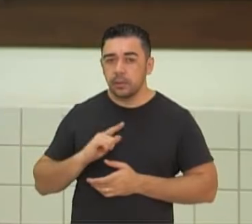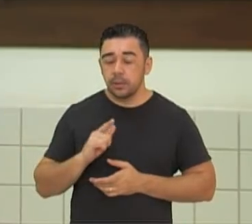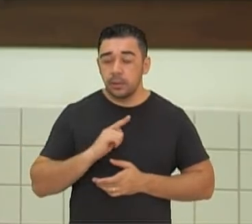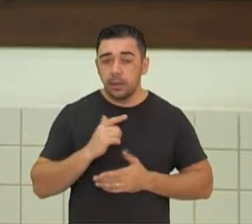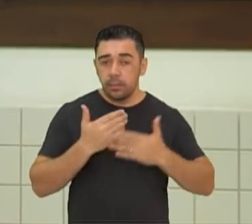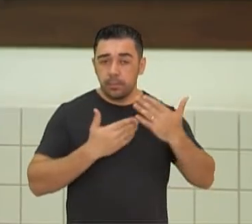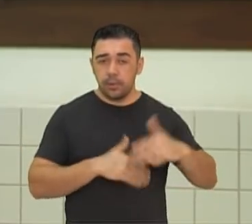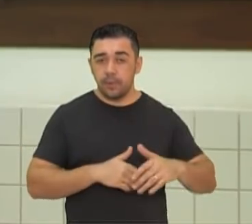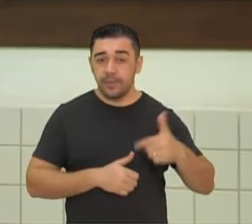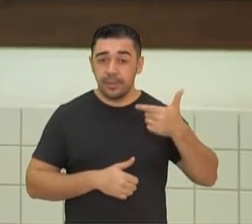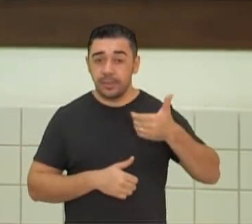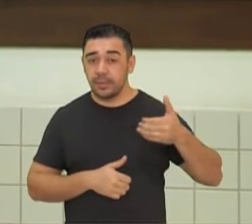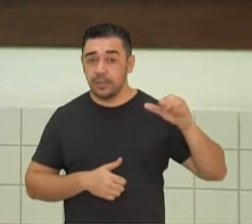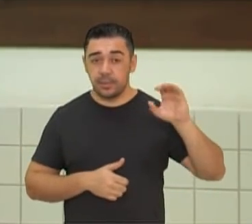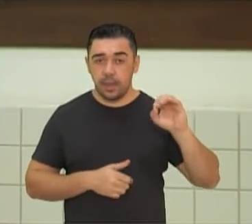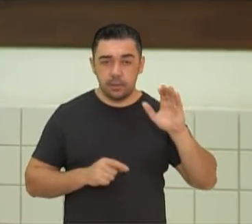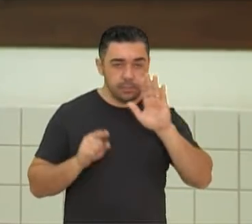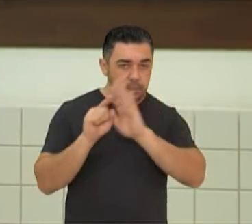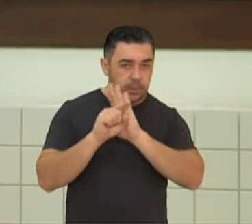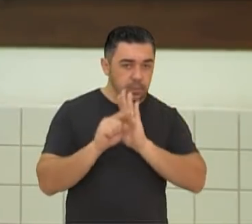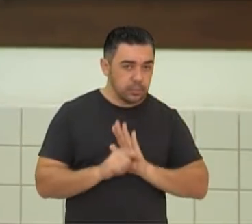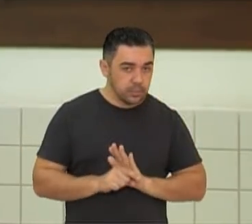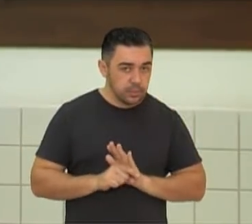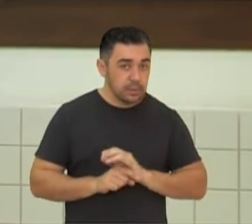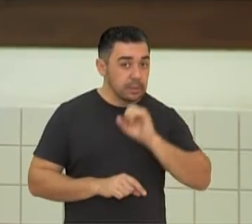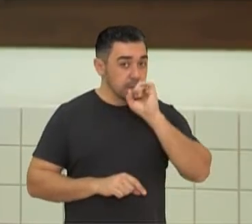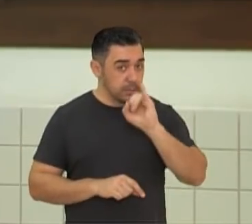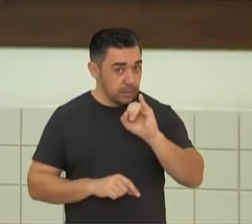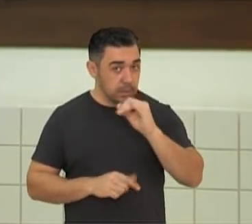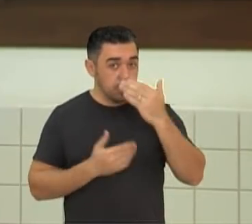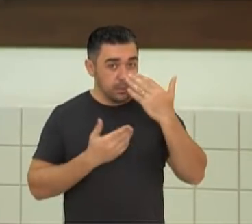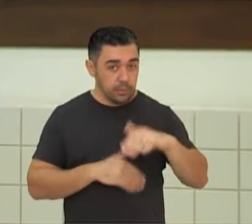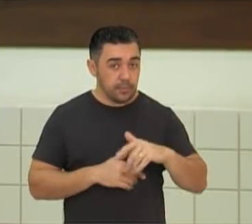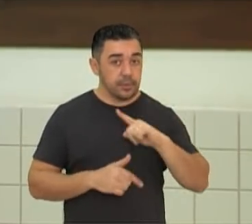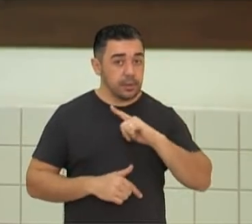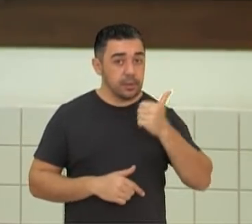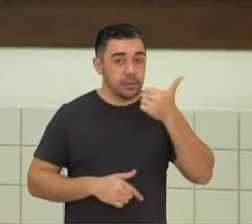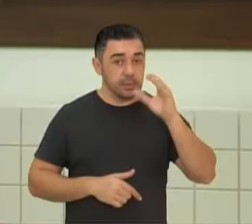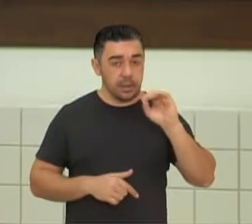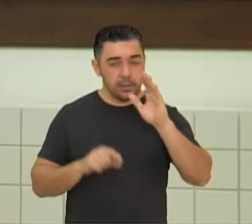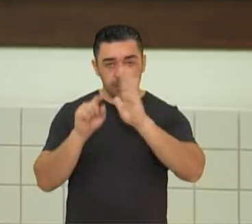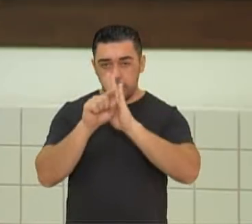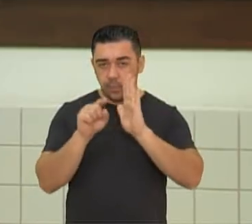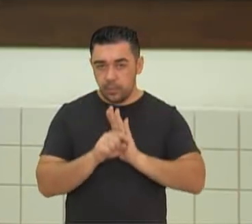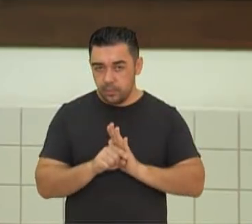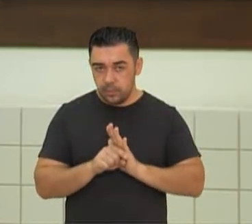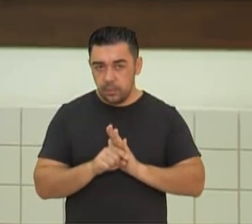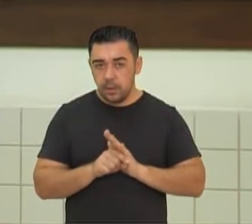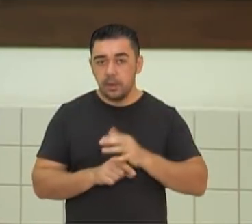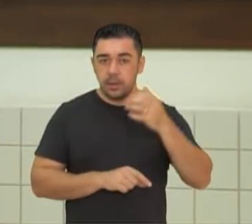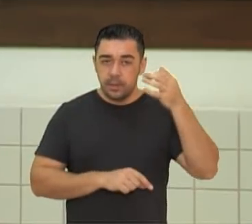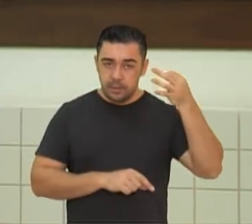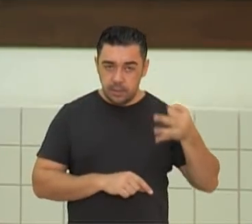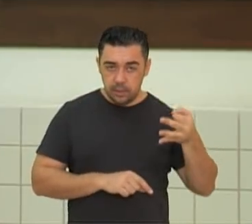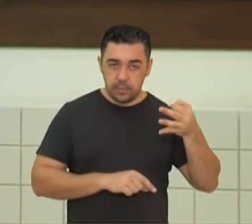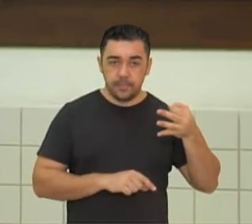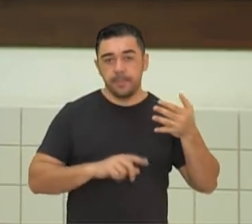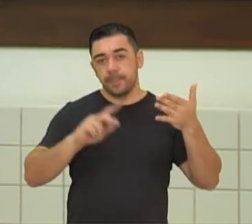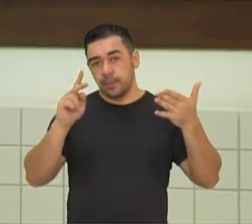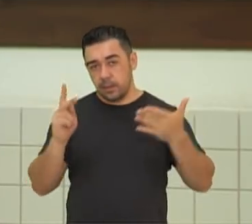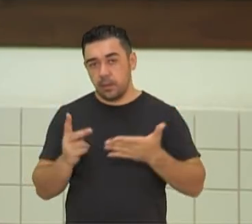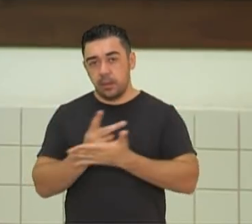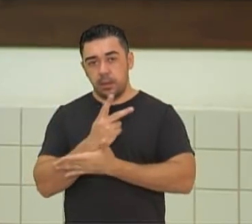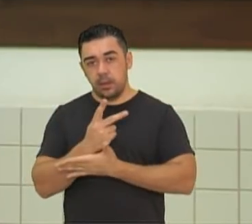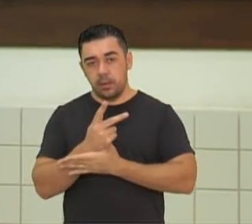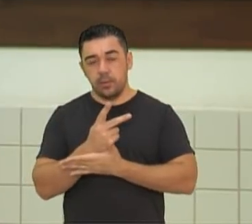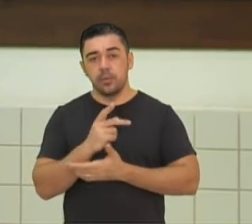essa prova tem 10 questões. Se eu digo para você que essa prova tem 10 questões, o número de acertos mais o número de